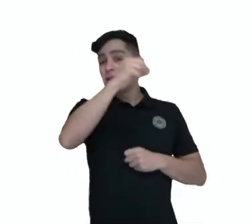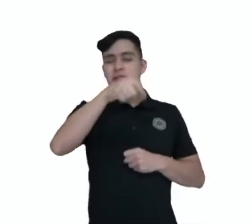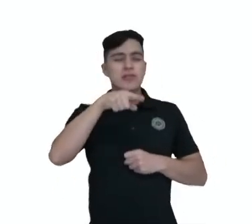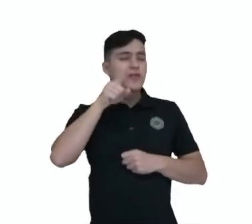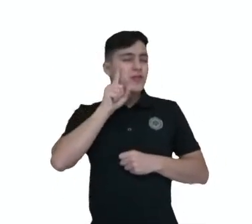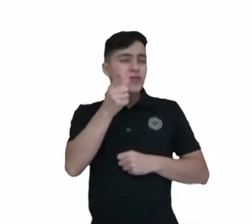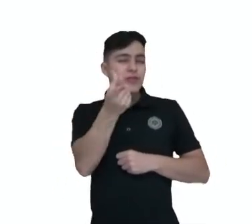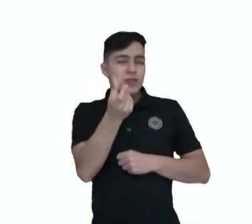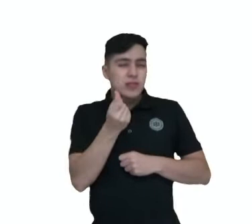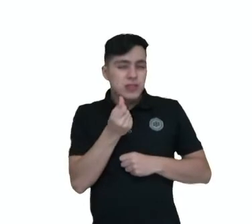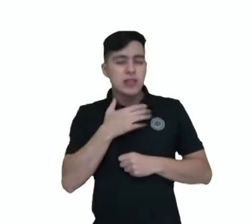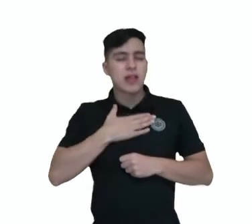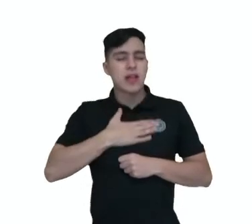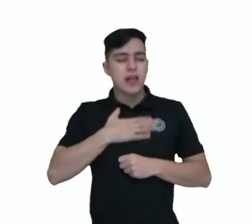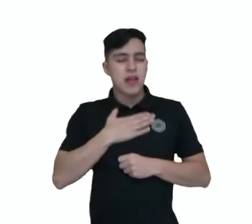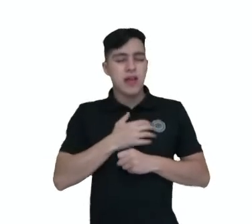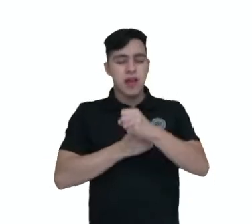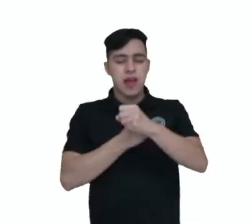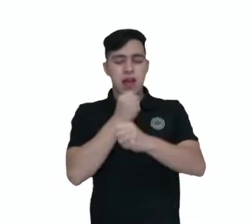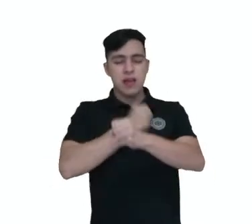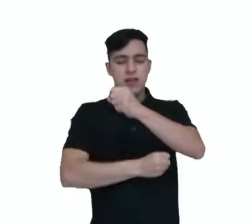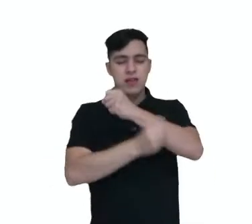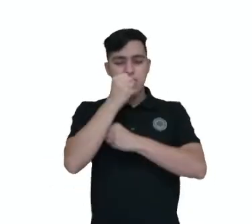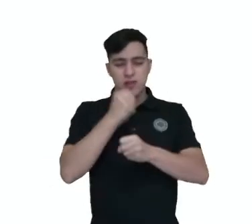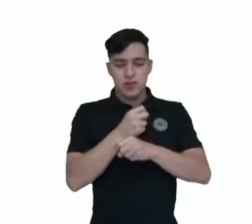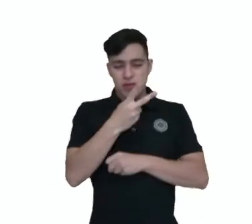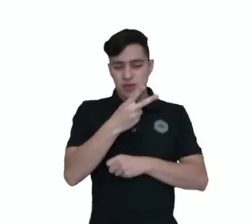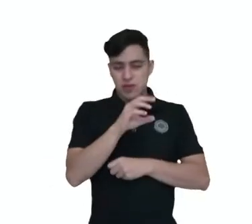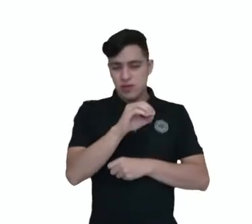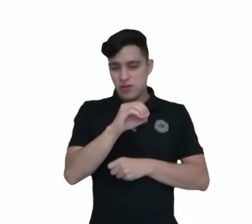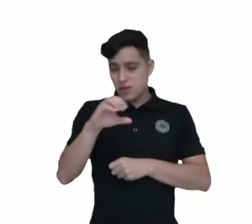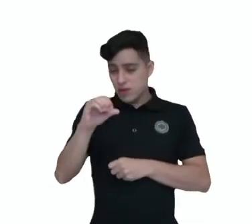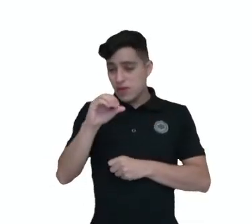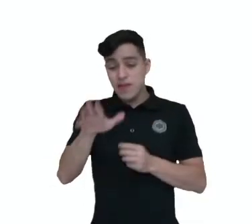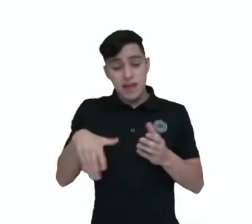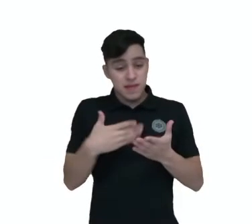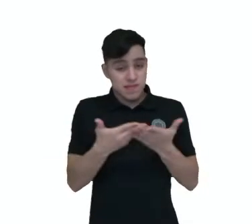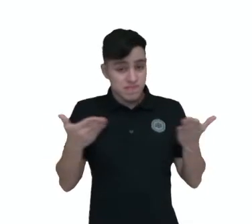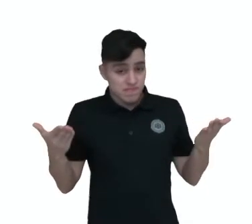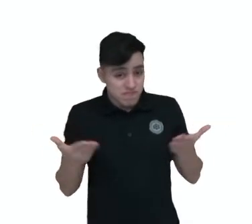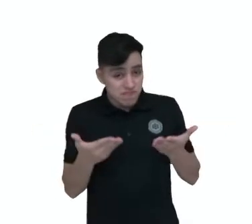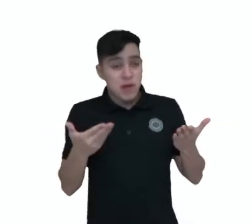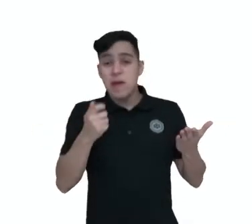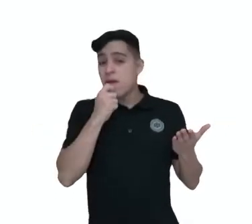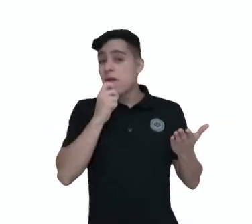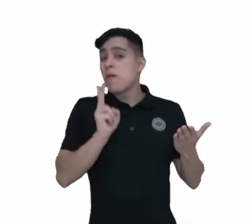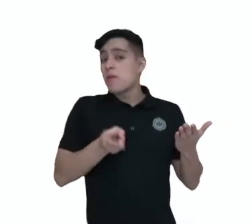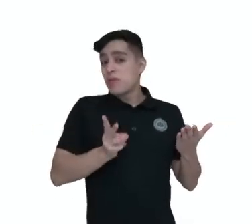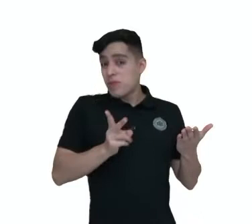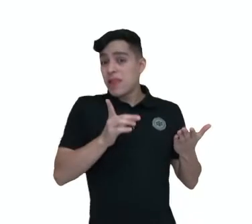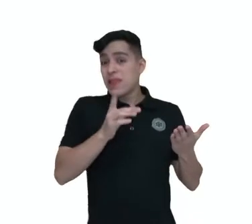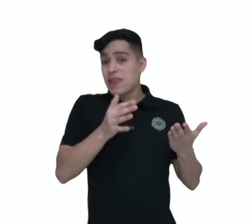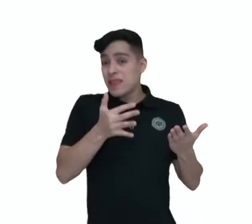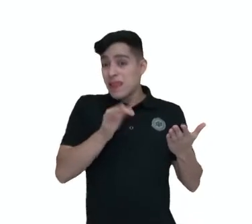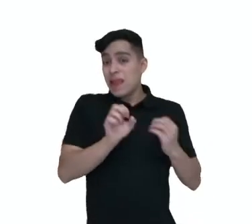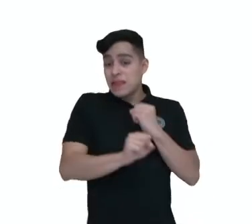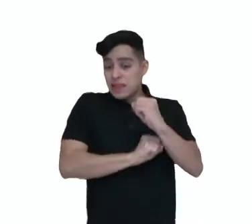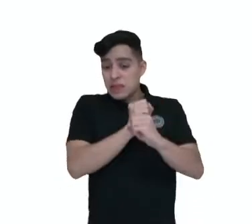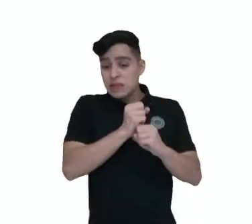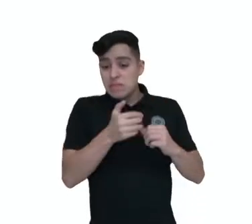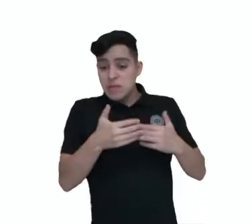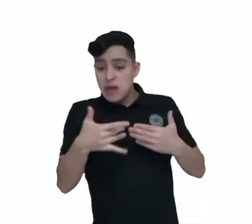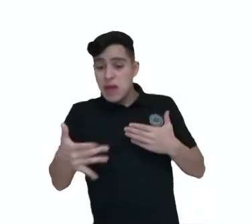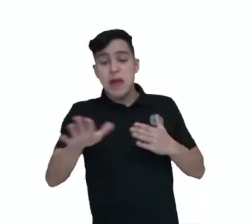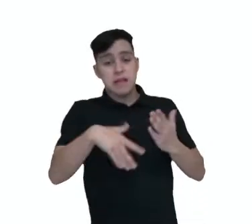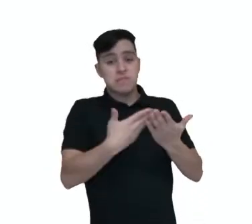16 de agosto de 2009, permanece de pé depois de uma década. O que Bolt